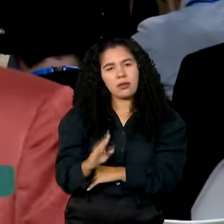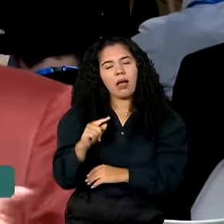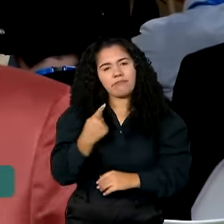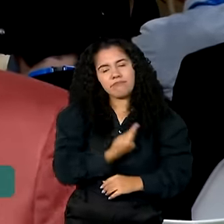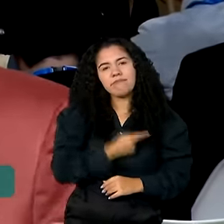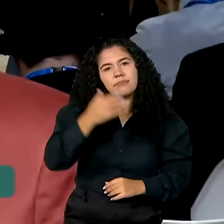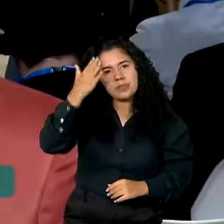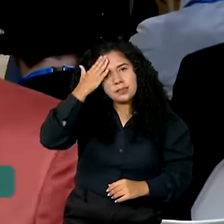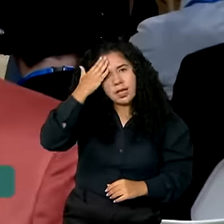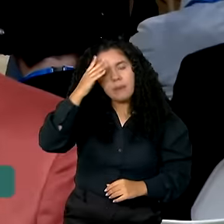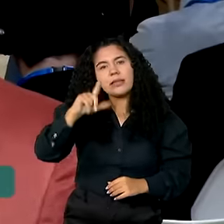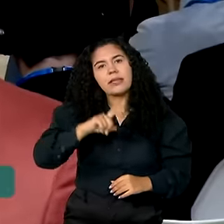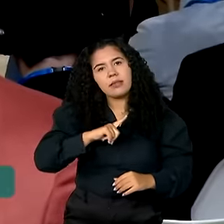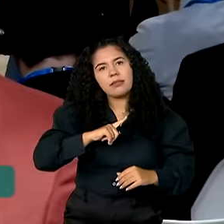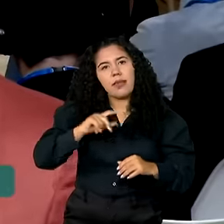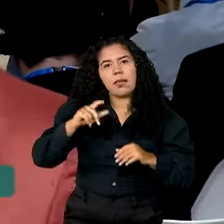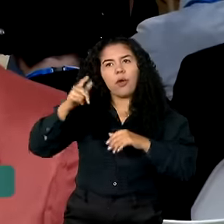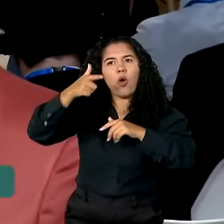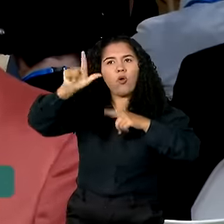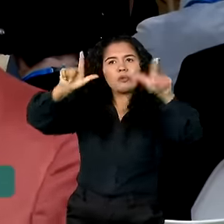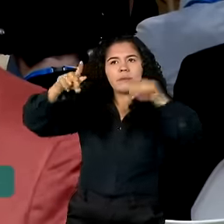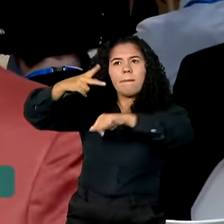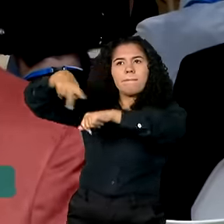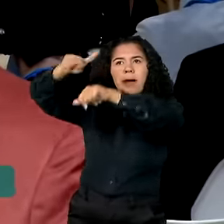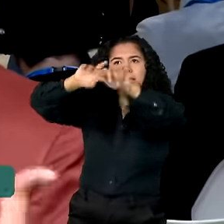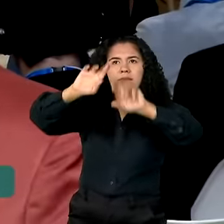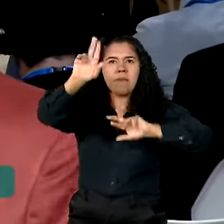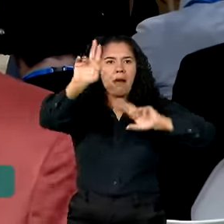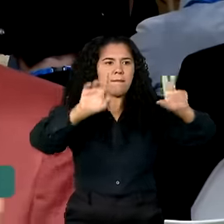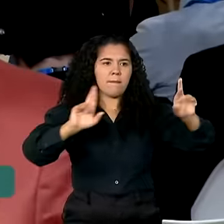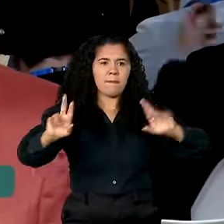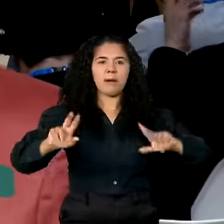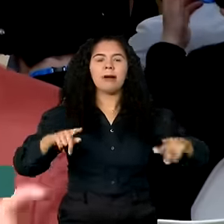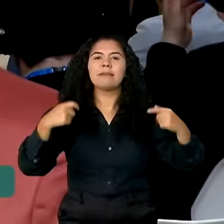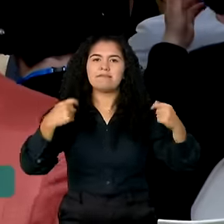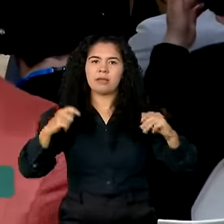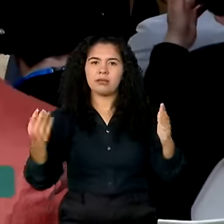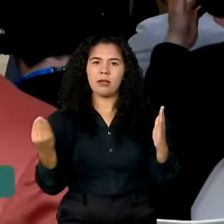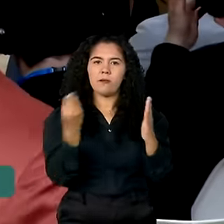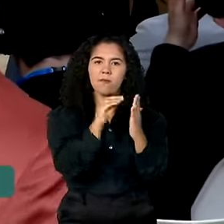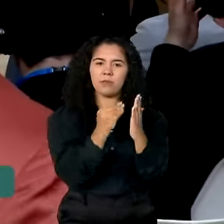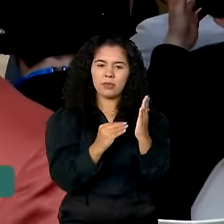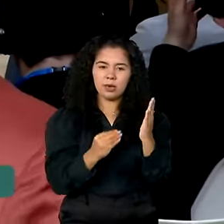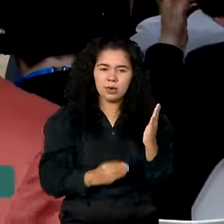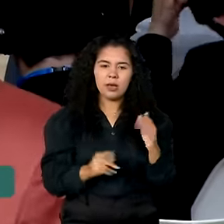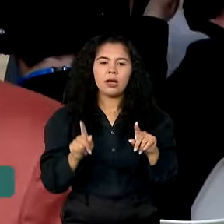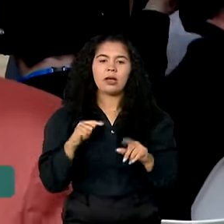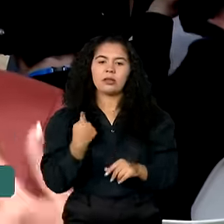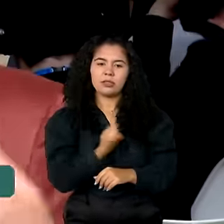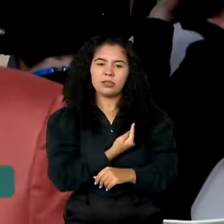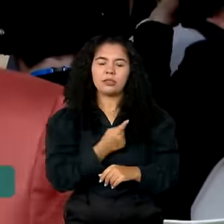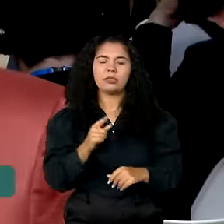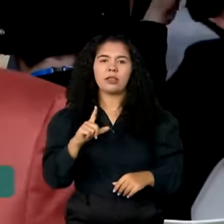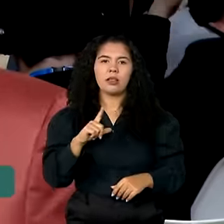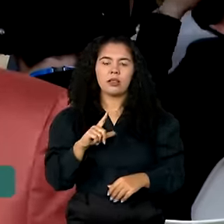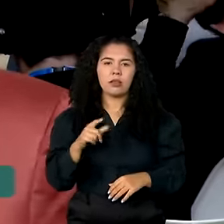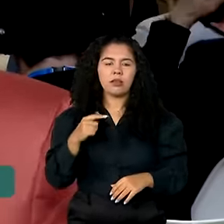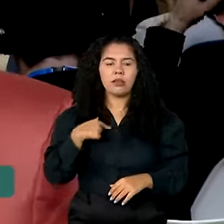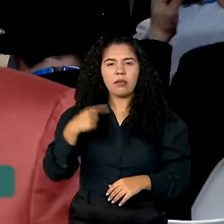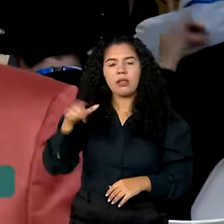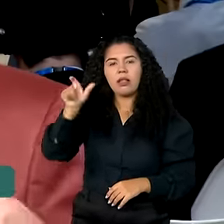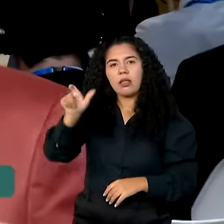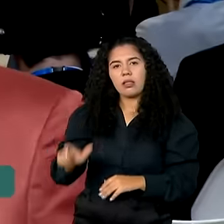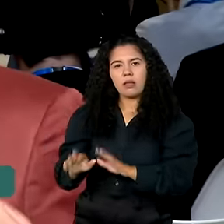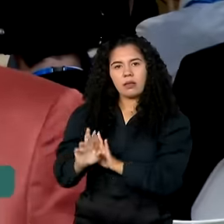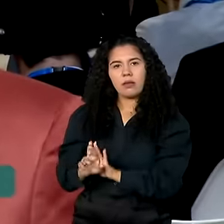que existem perspectivas que são diferentes e essas perspectivas elas precisam estar incluídas. Então foi um espaço importante, a gente contou também com a participação de um